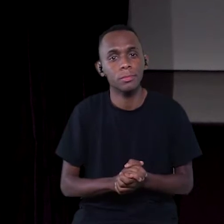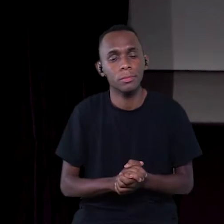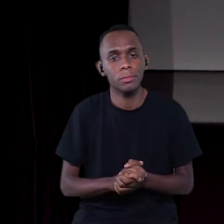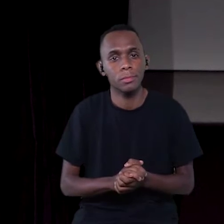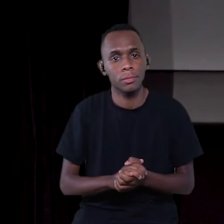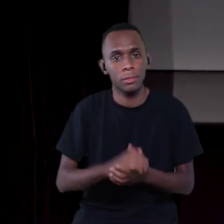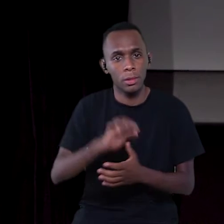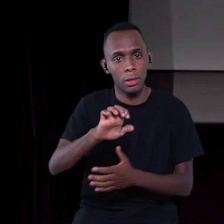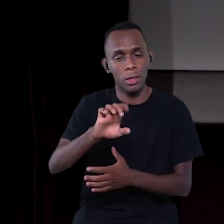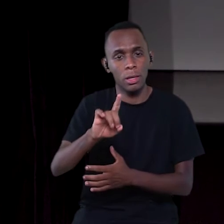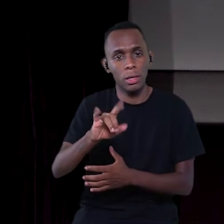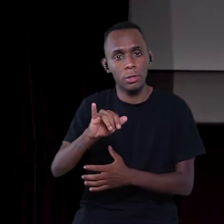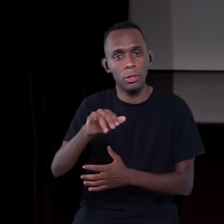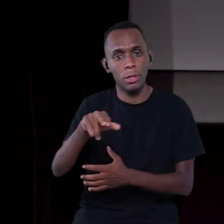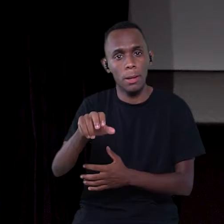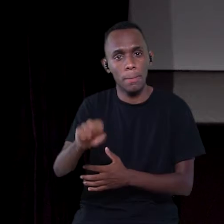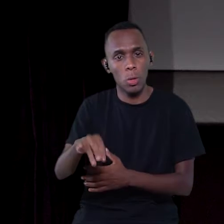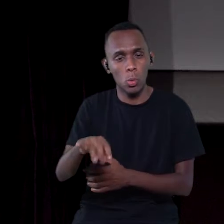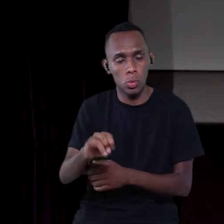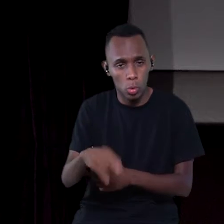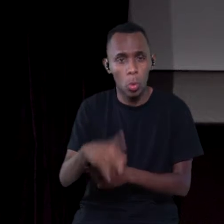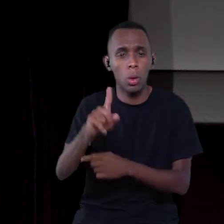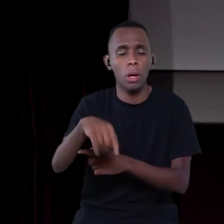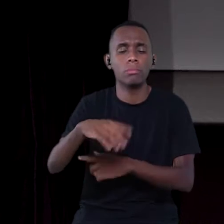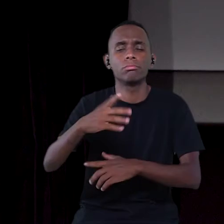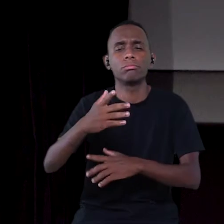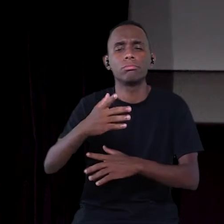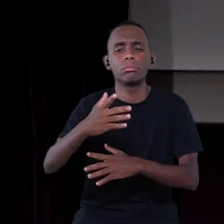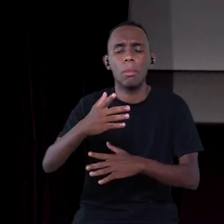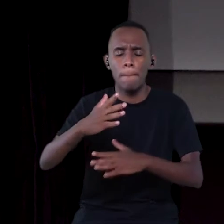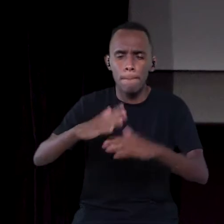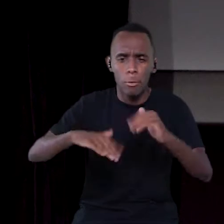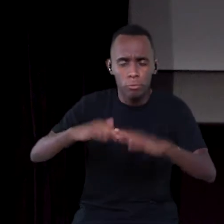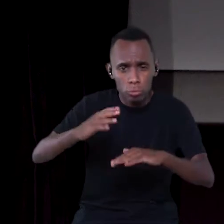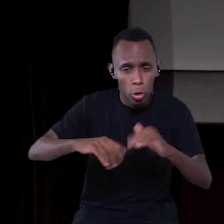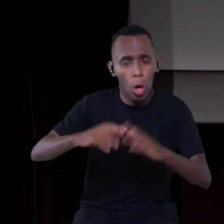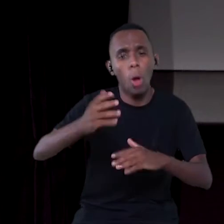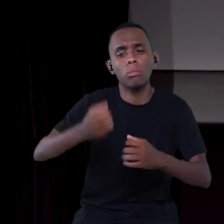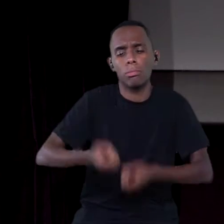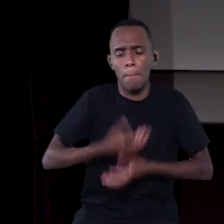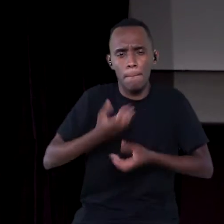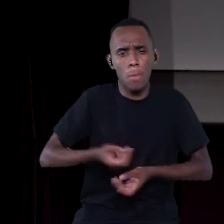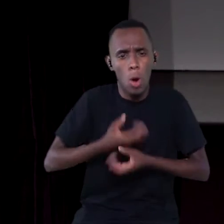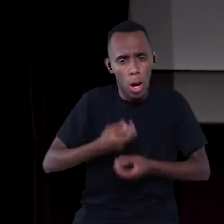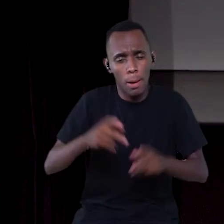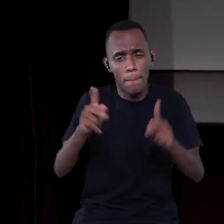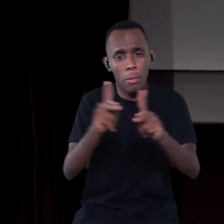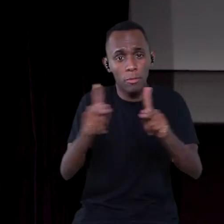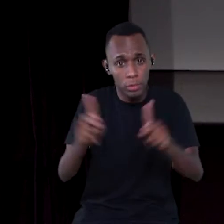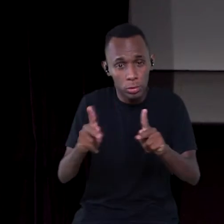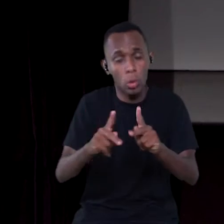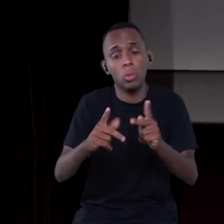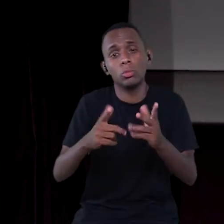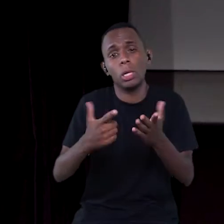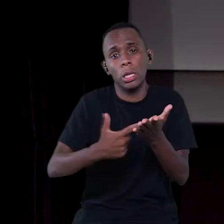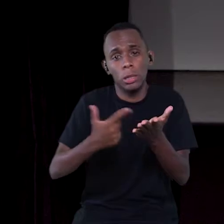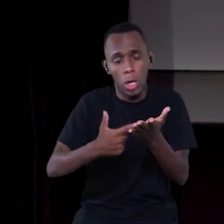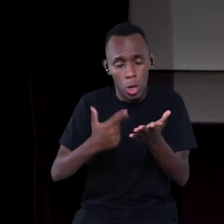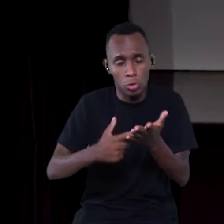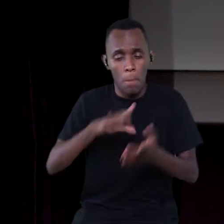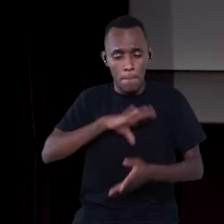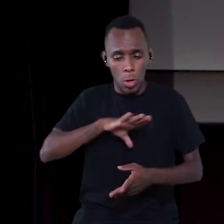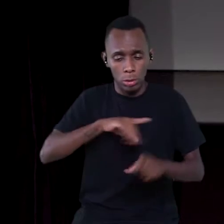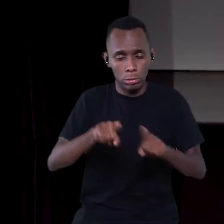Edmilson de Almeida Pereira, nascido em Juiz de Fora, é poeta, ensaísta e professor de literatura portuguesa e